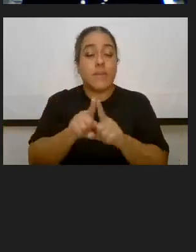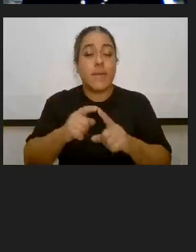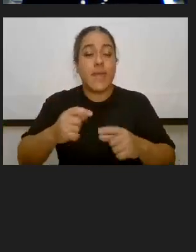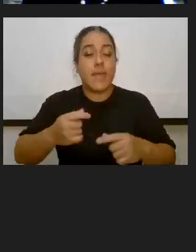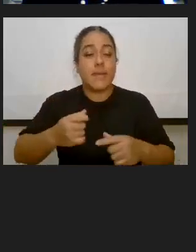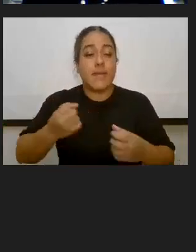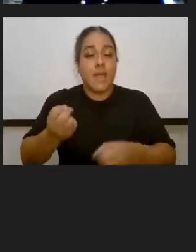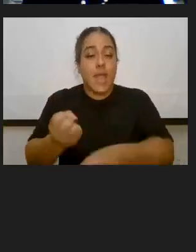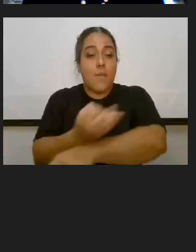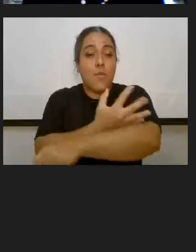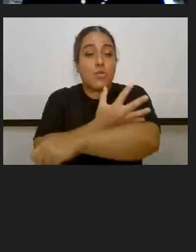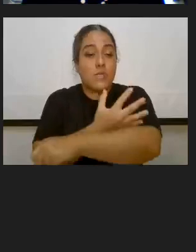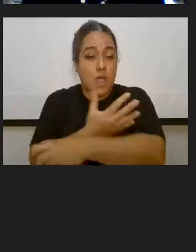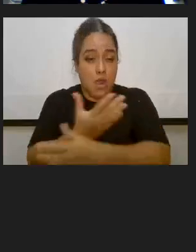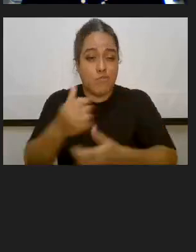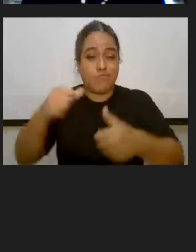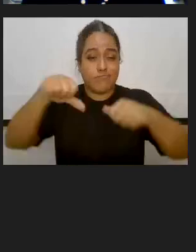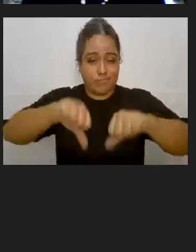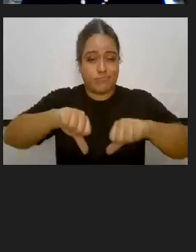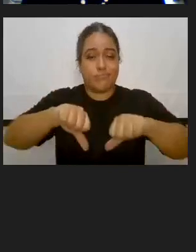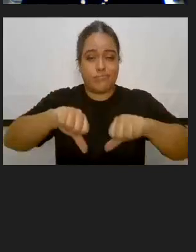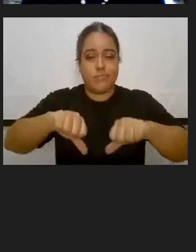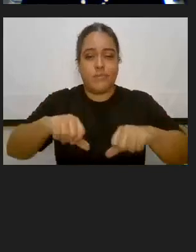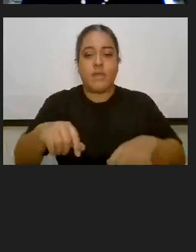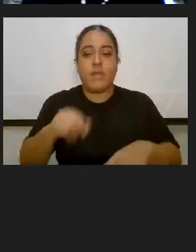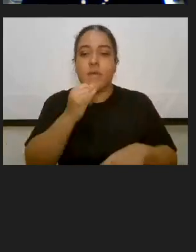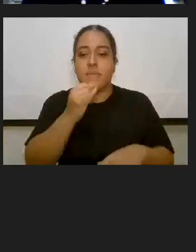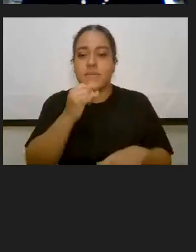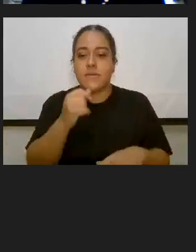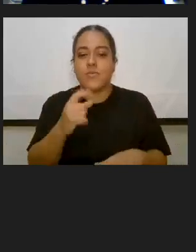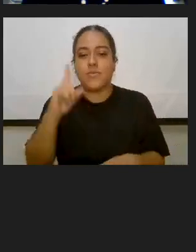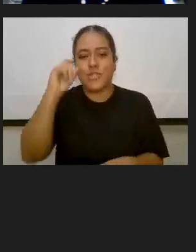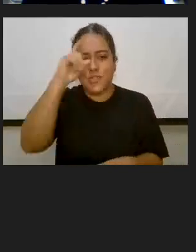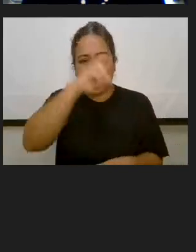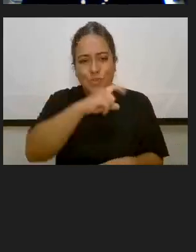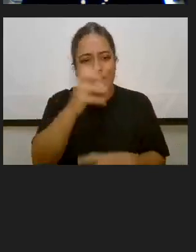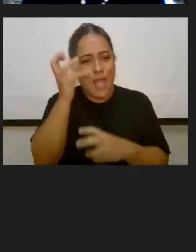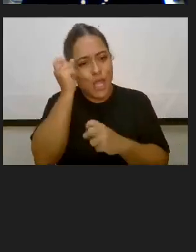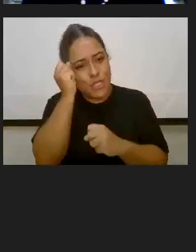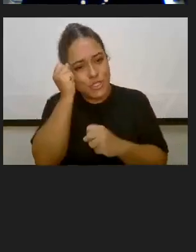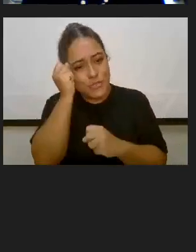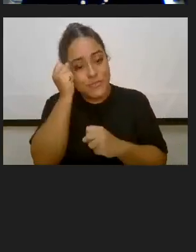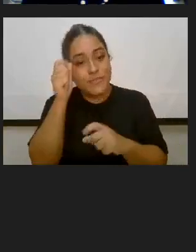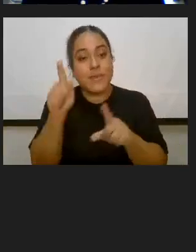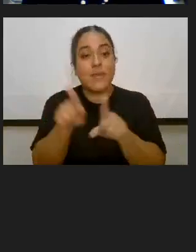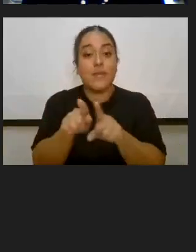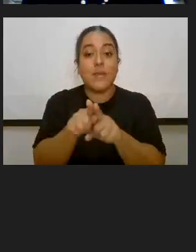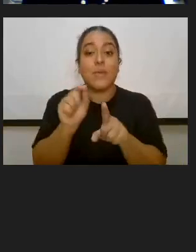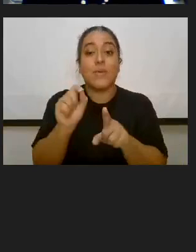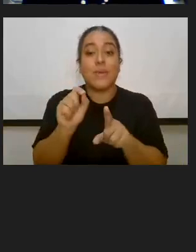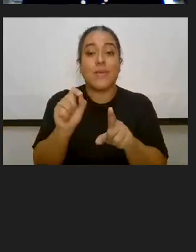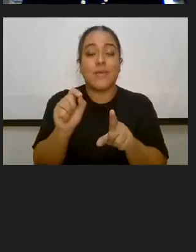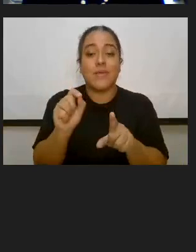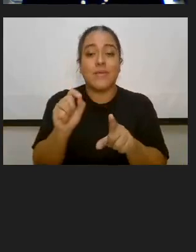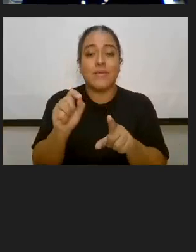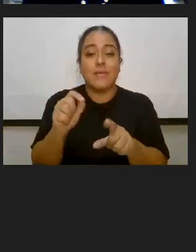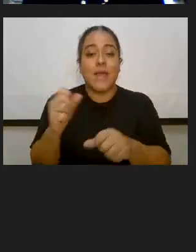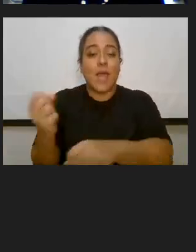aqui embaixo. A dificuldade de sono e do estado